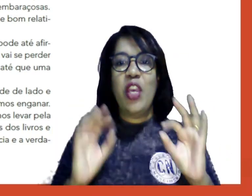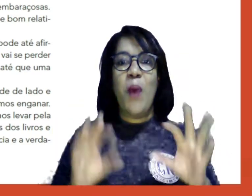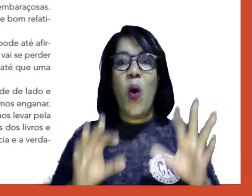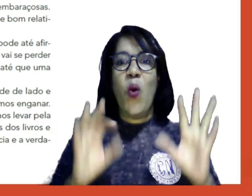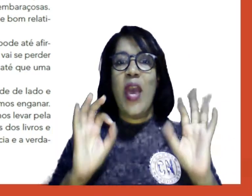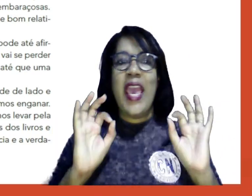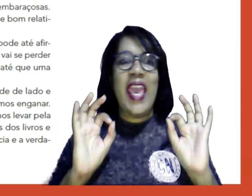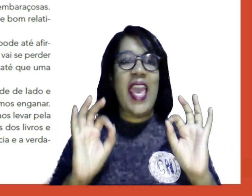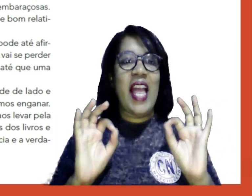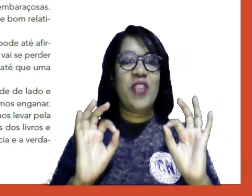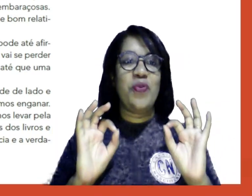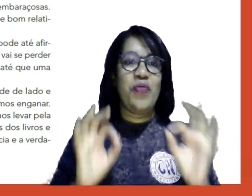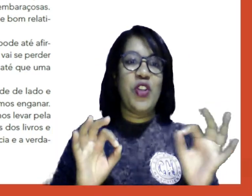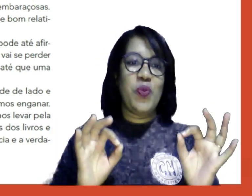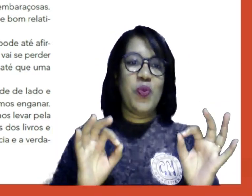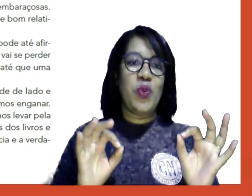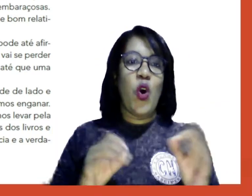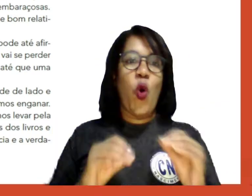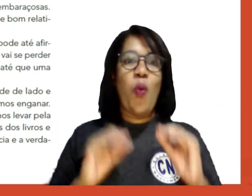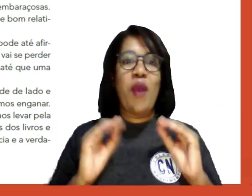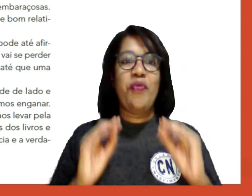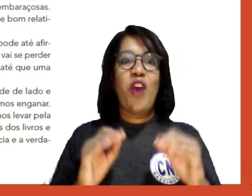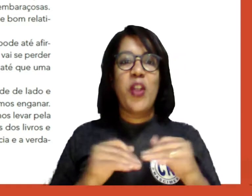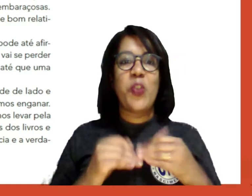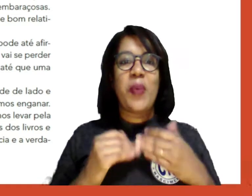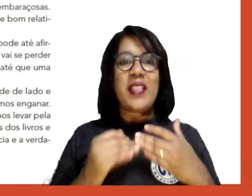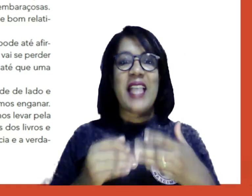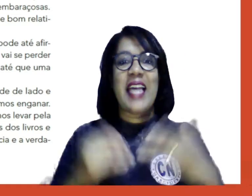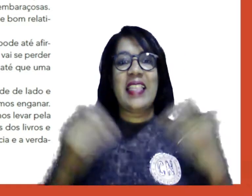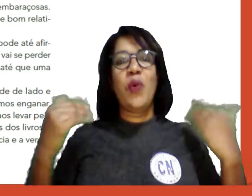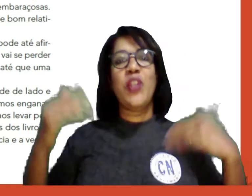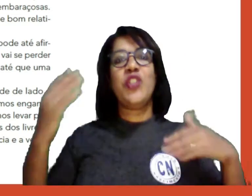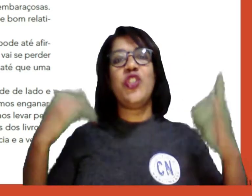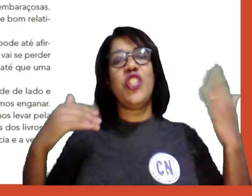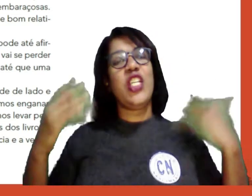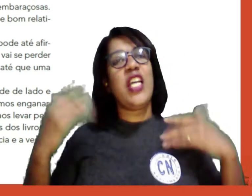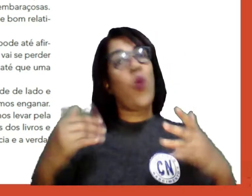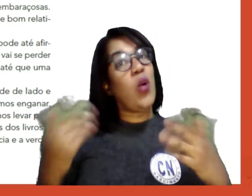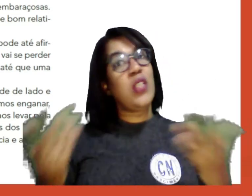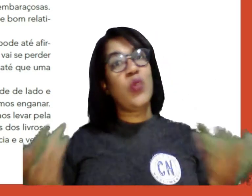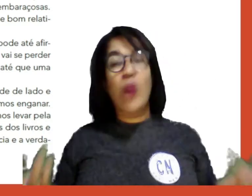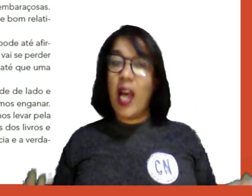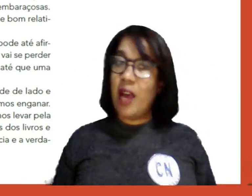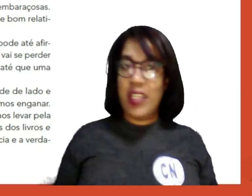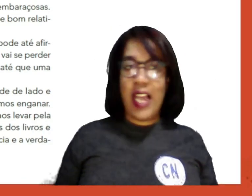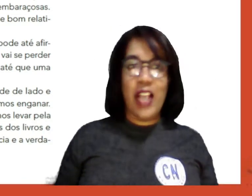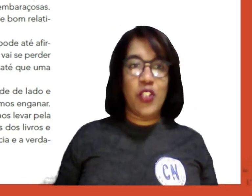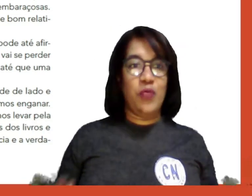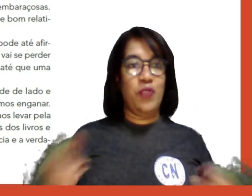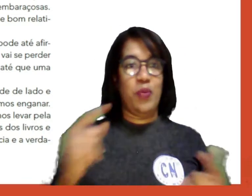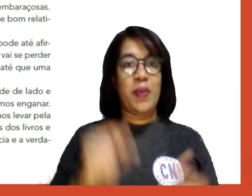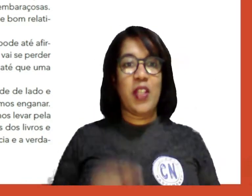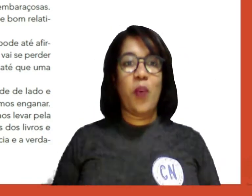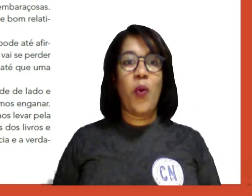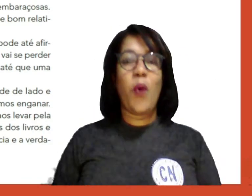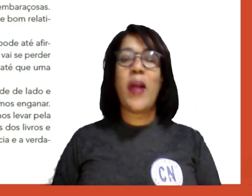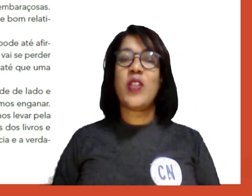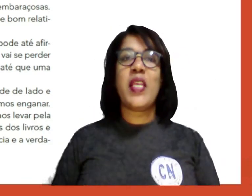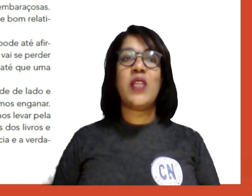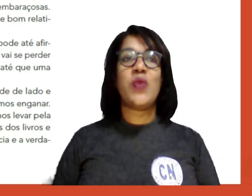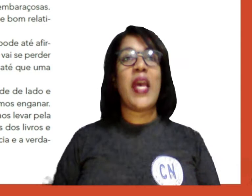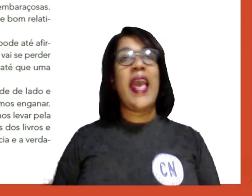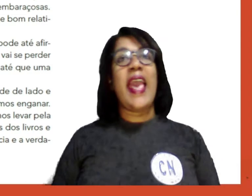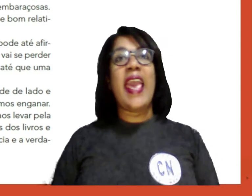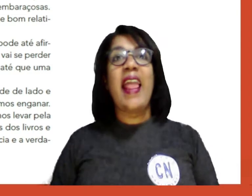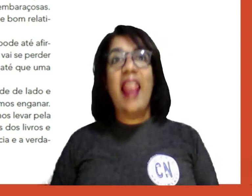no velho e bom relativismo, uma forma de pensar tão antiga quanto a verdade. Vamos aprender um pouco